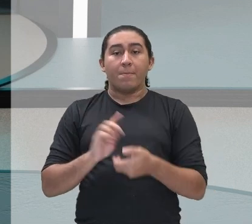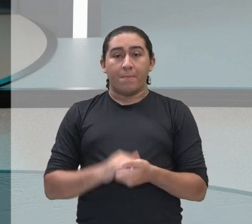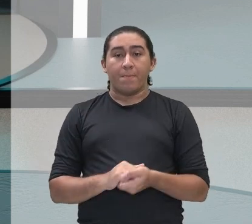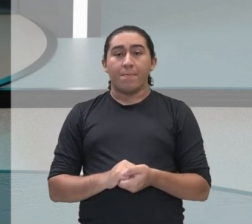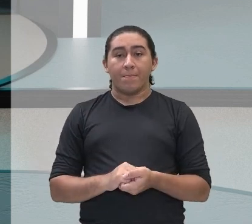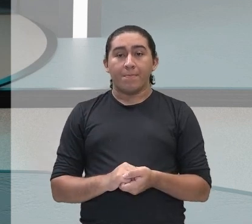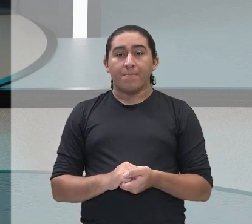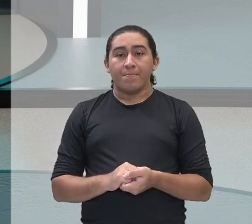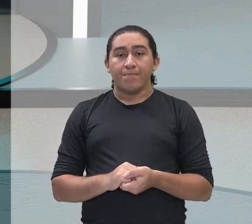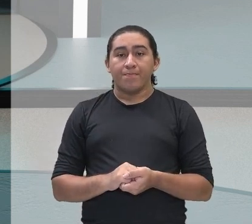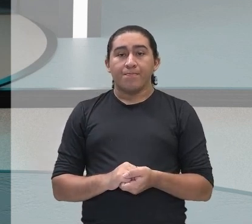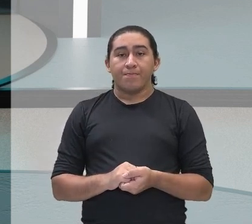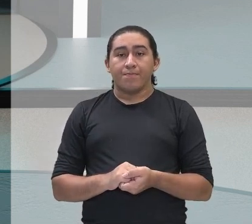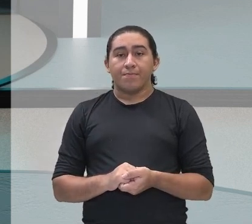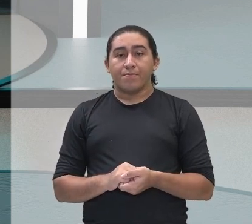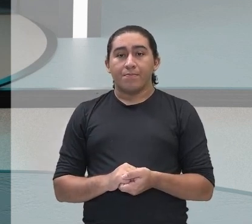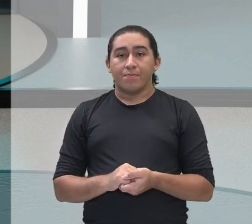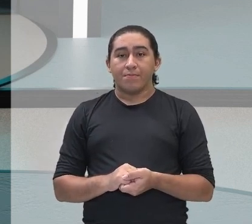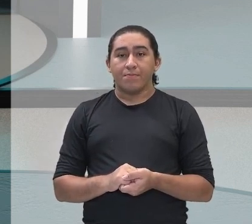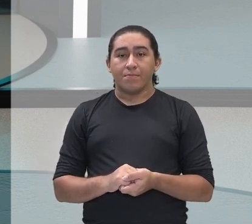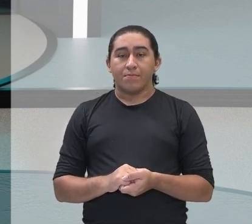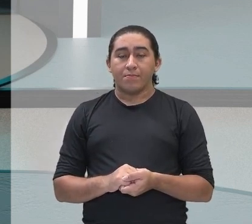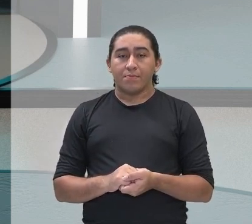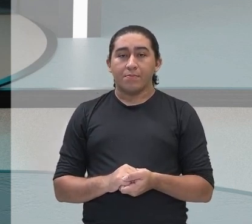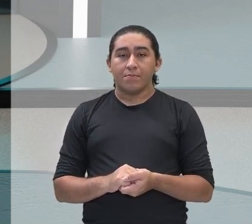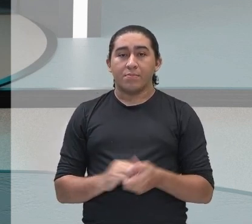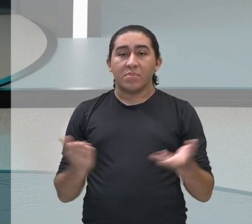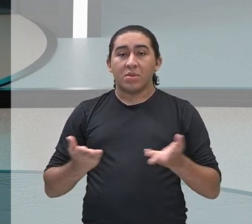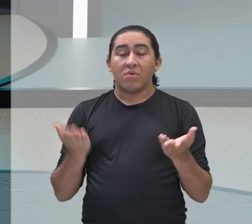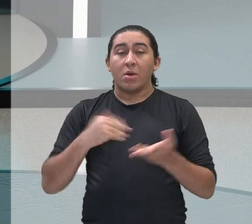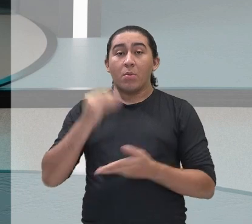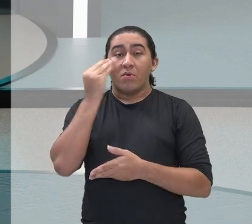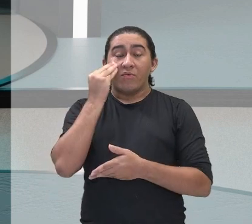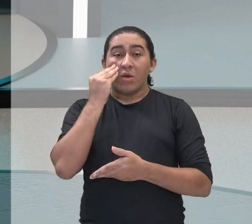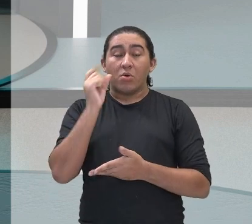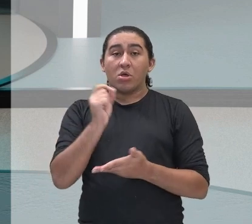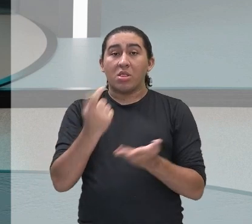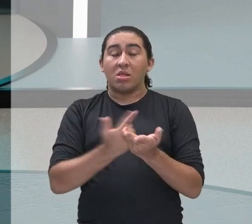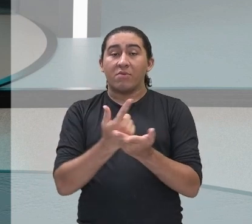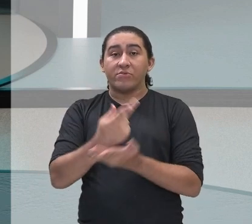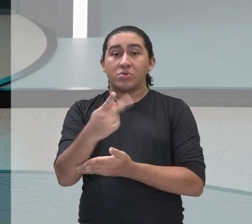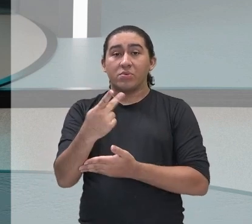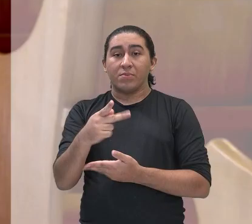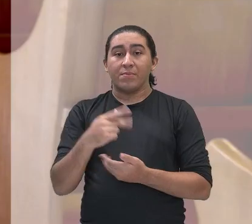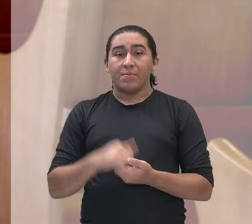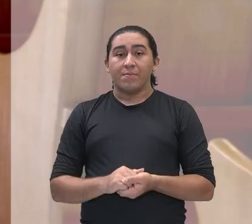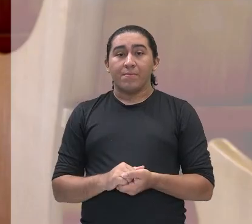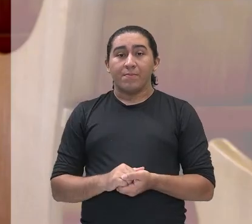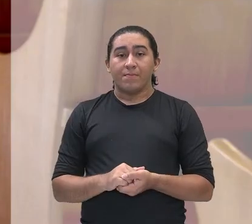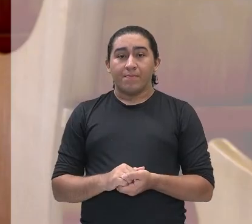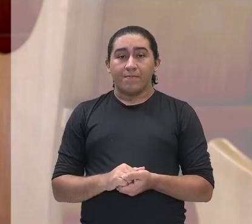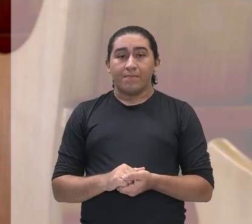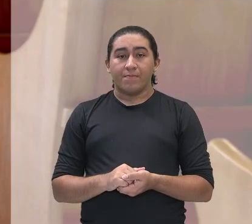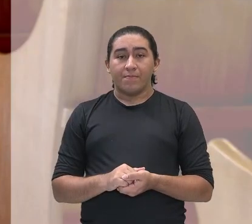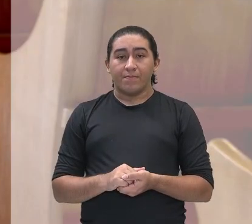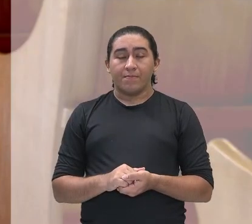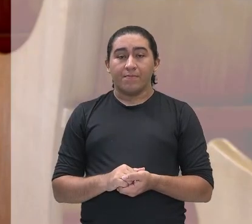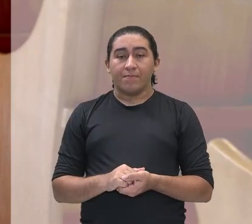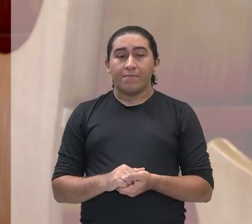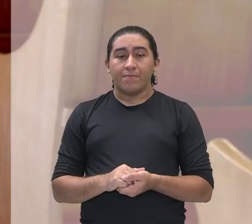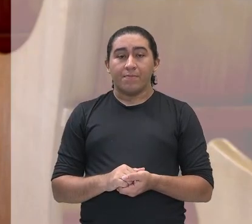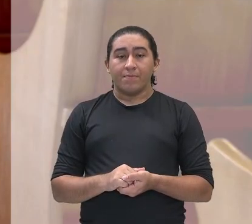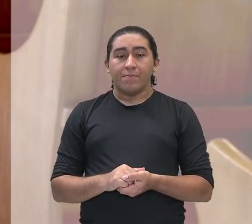ver um pouco da obra dele, o Santíssimo Sacramento. Do Santíssimo